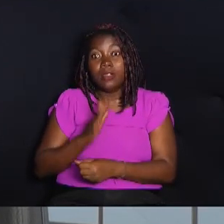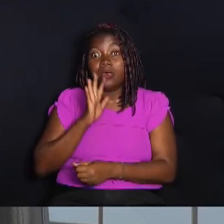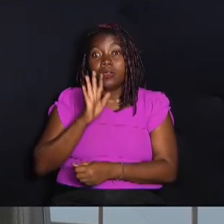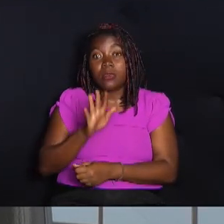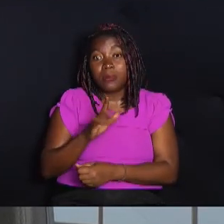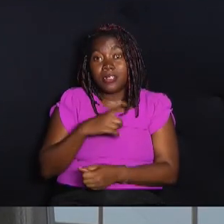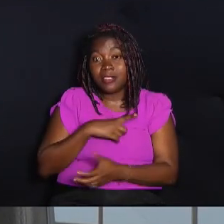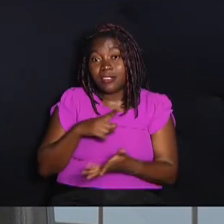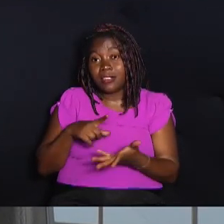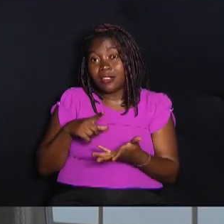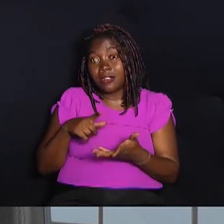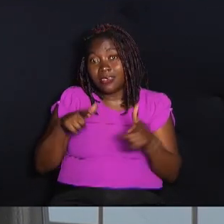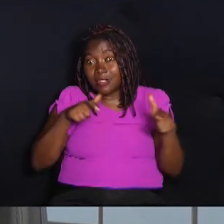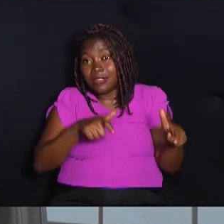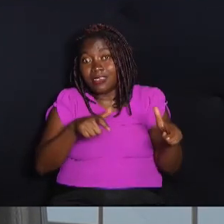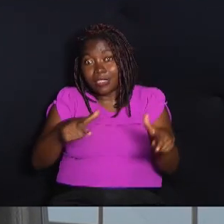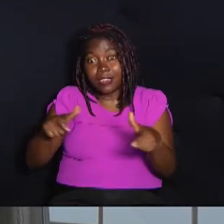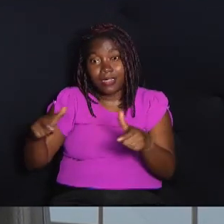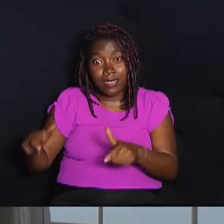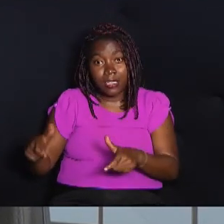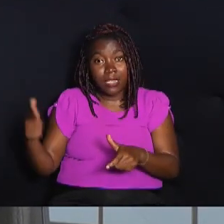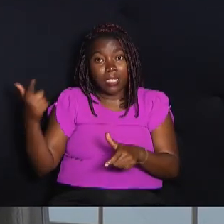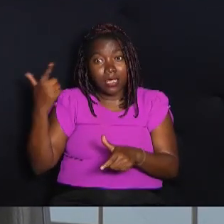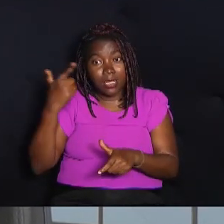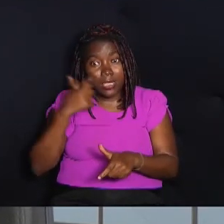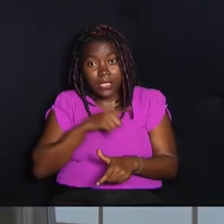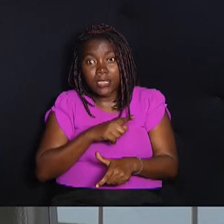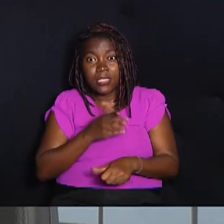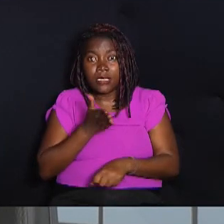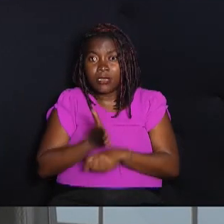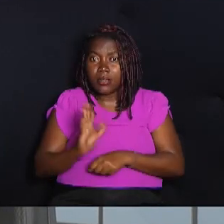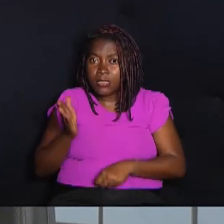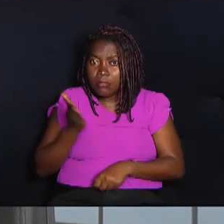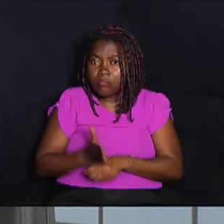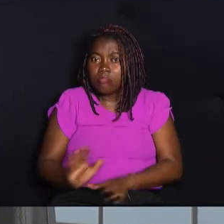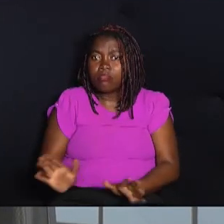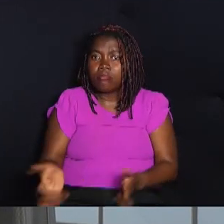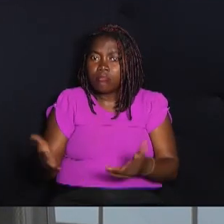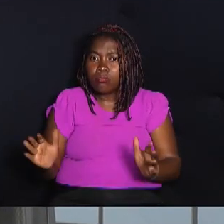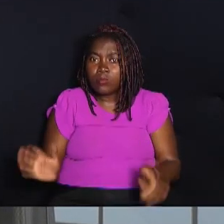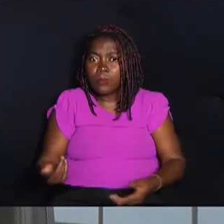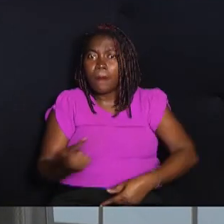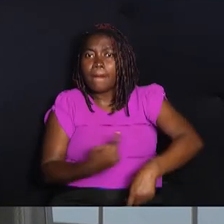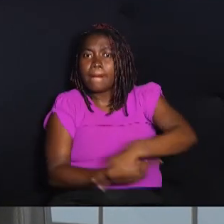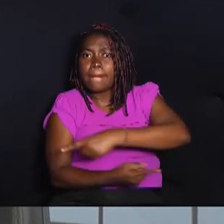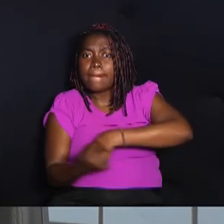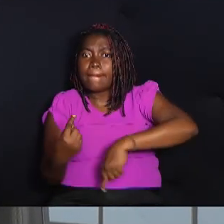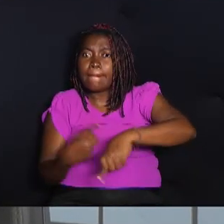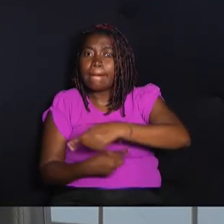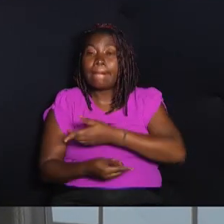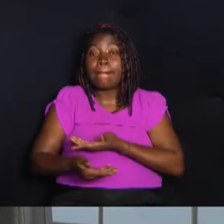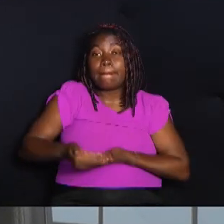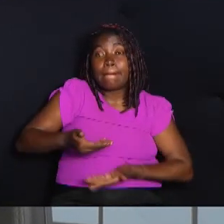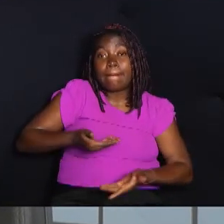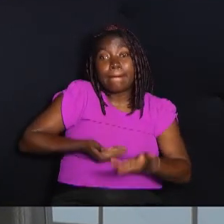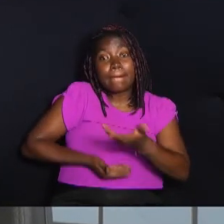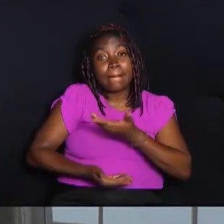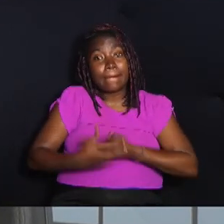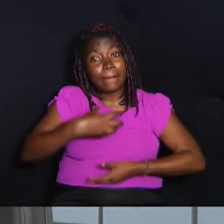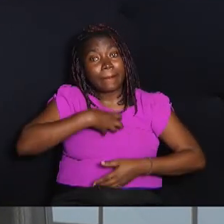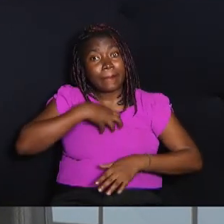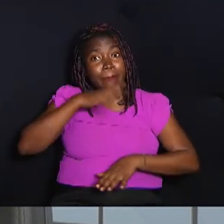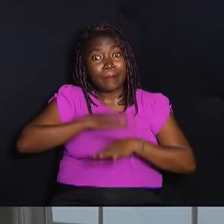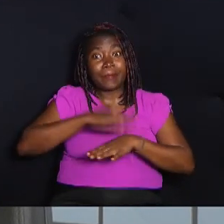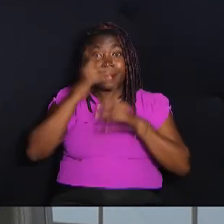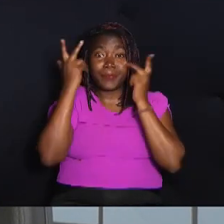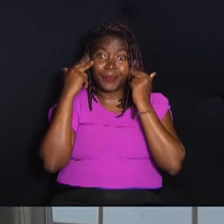esses ambientes que a gente consiga fazer oficinas, socializar e compartilhar de uma forma mais